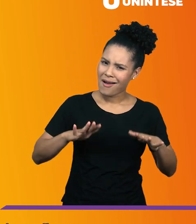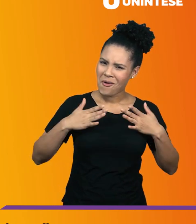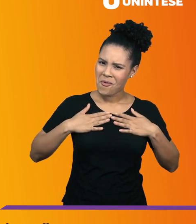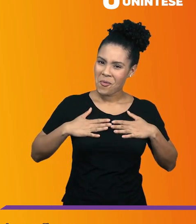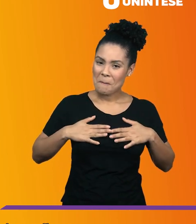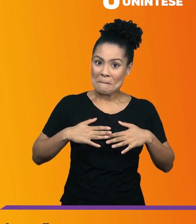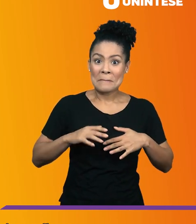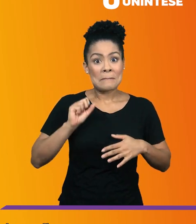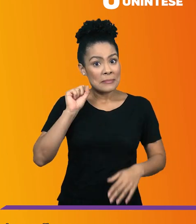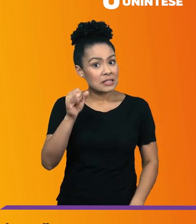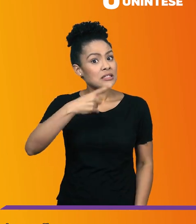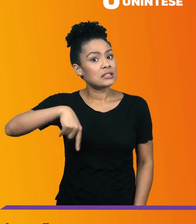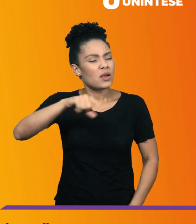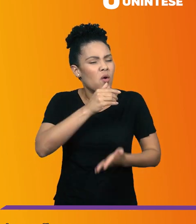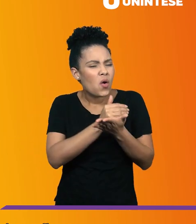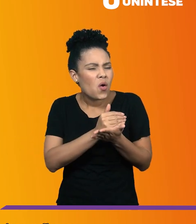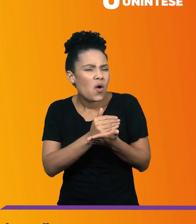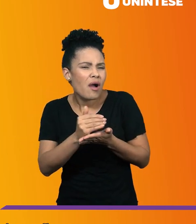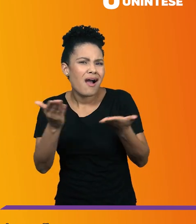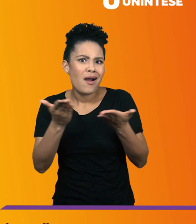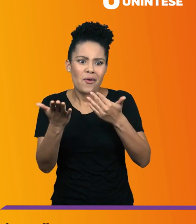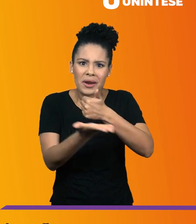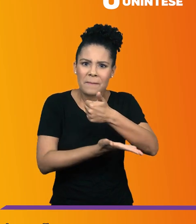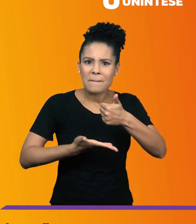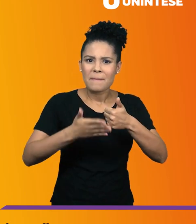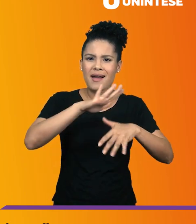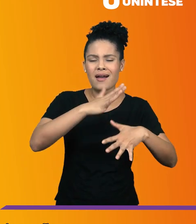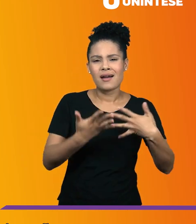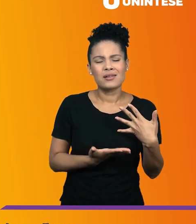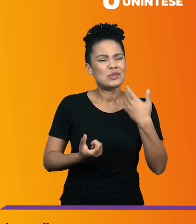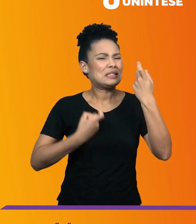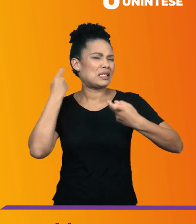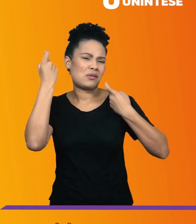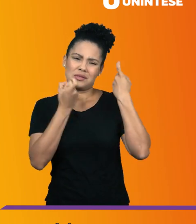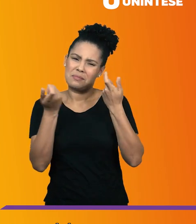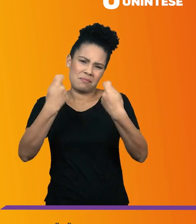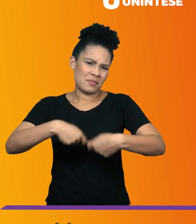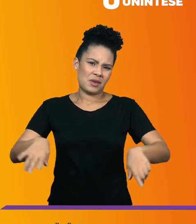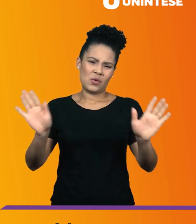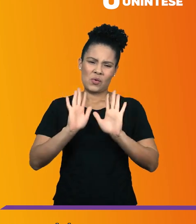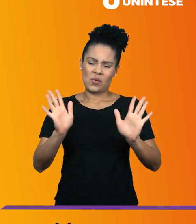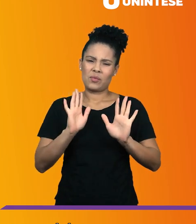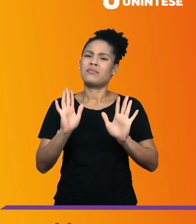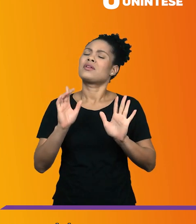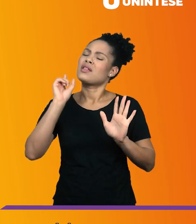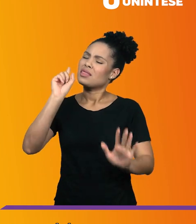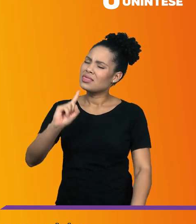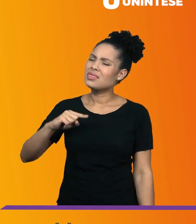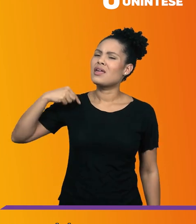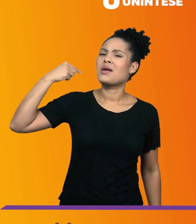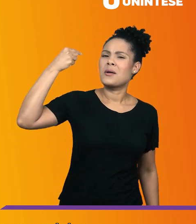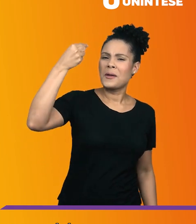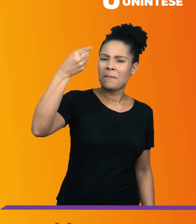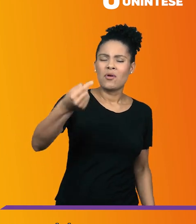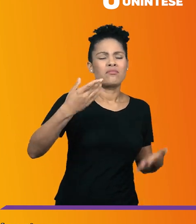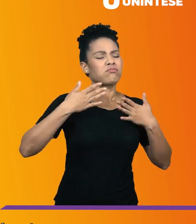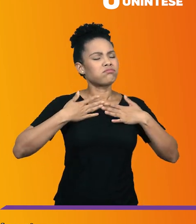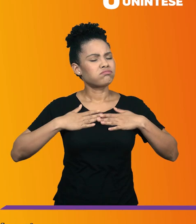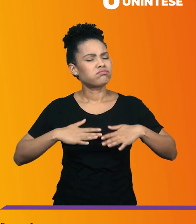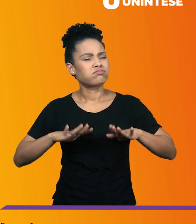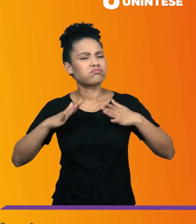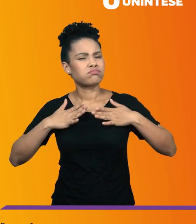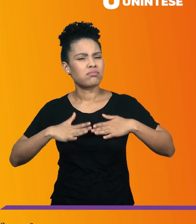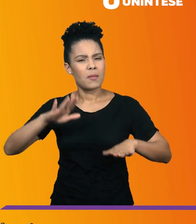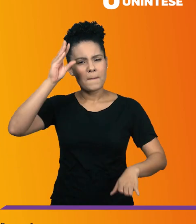ainda está no nível básico, não se preocupe com esses modelos agora. Deixe para se preocupar com esses modelos posteriormente,